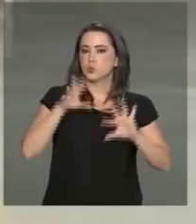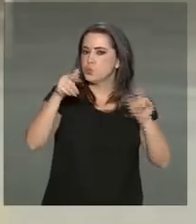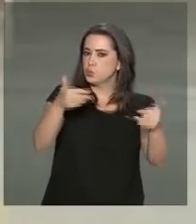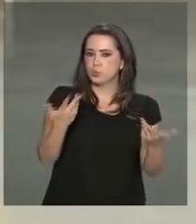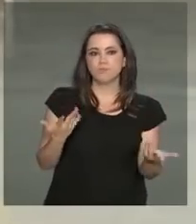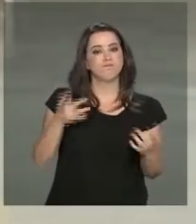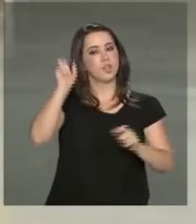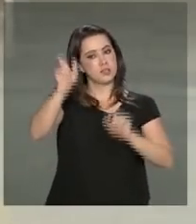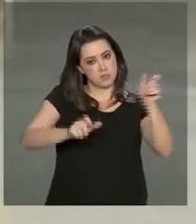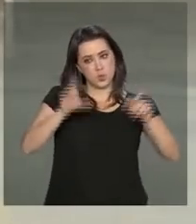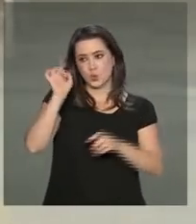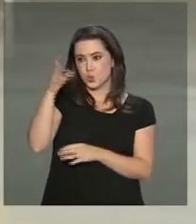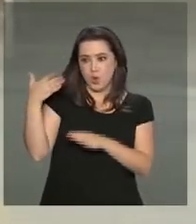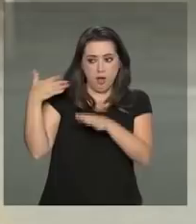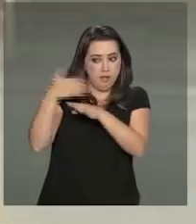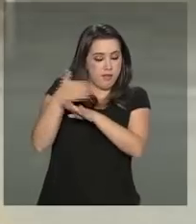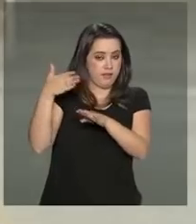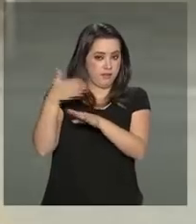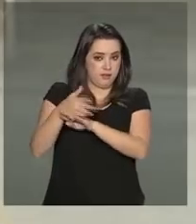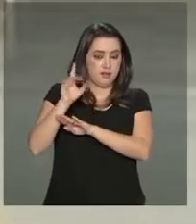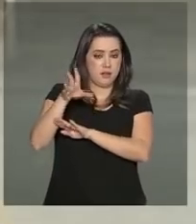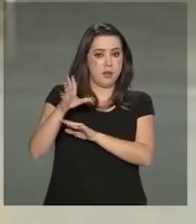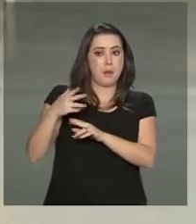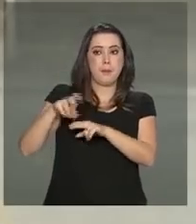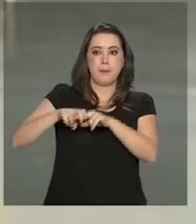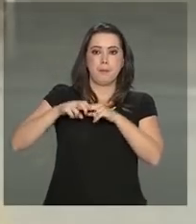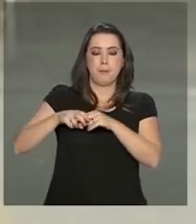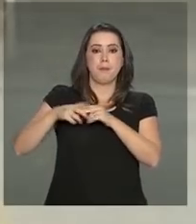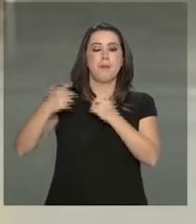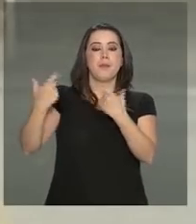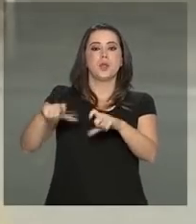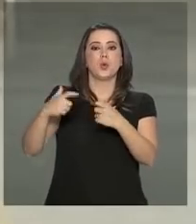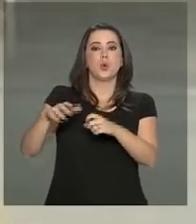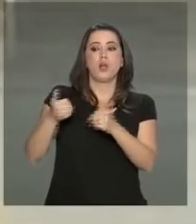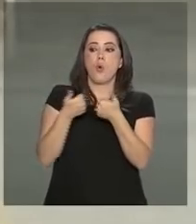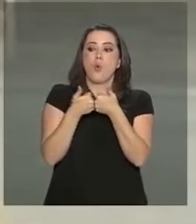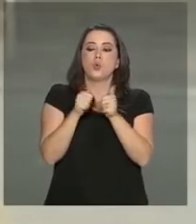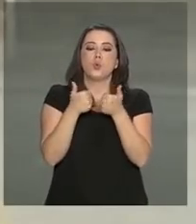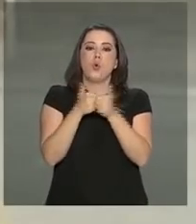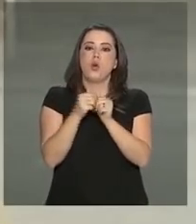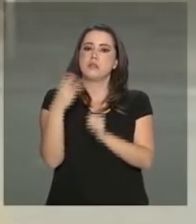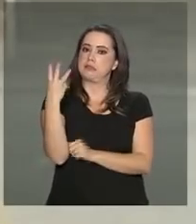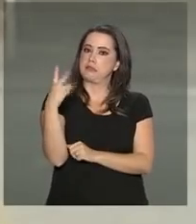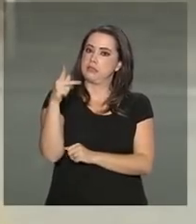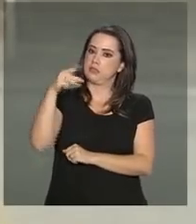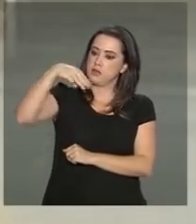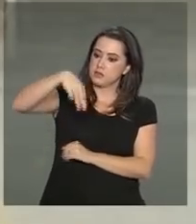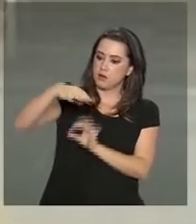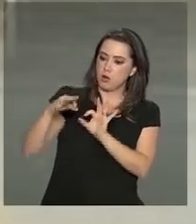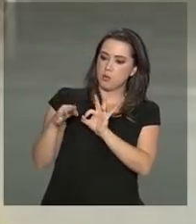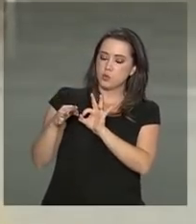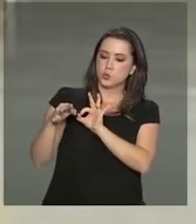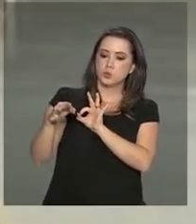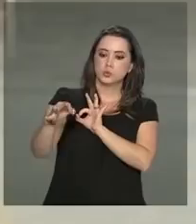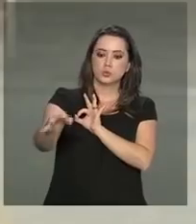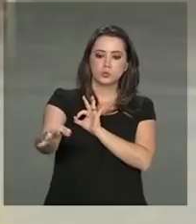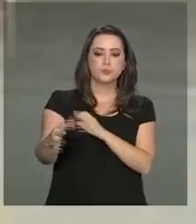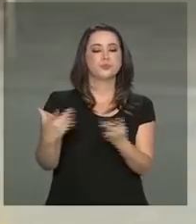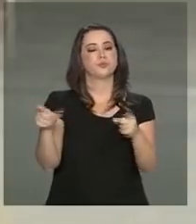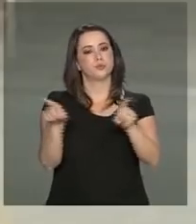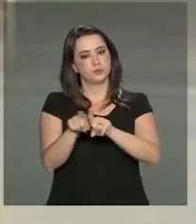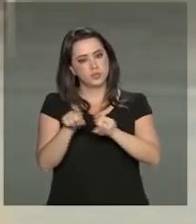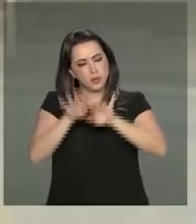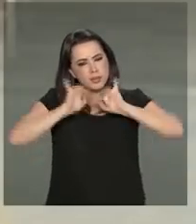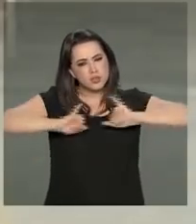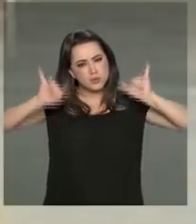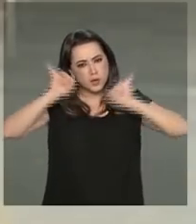O público geral só poderá acessar a esplanada pela rodoviária, que fica a cerca de 3 quilômetros do Congresso Nacional. Também